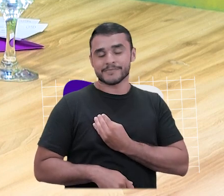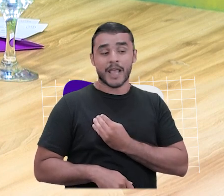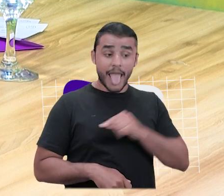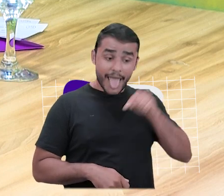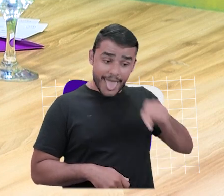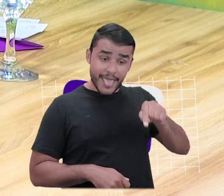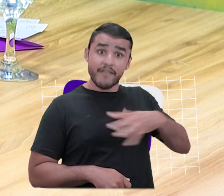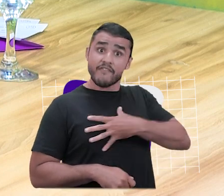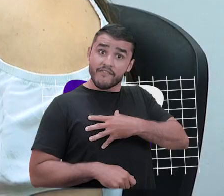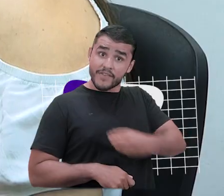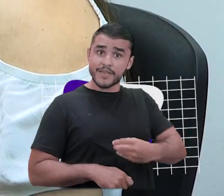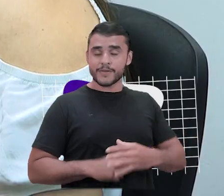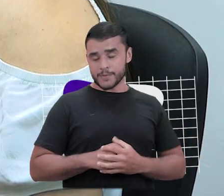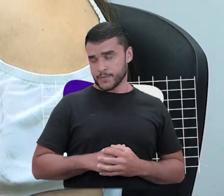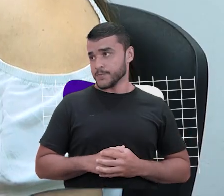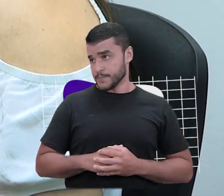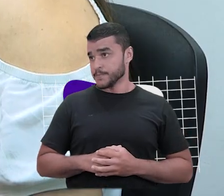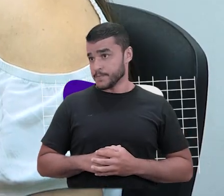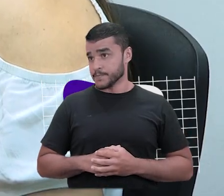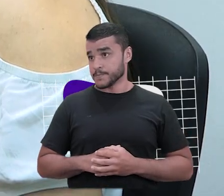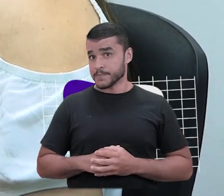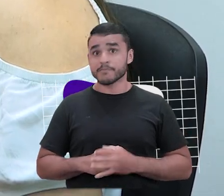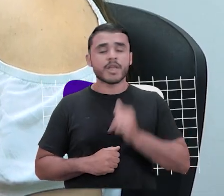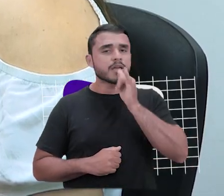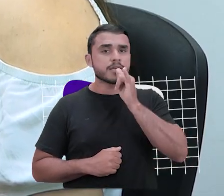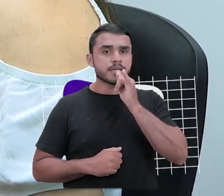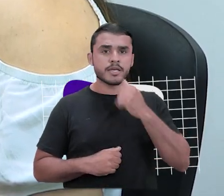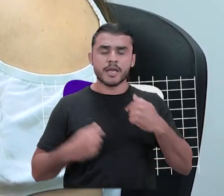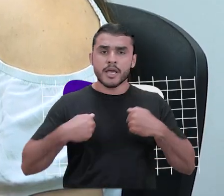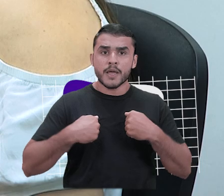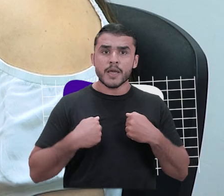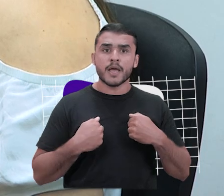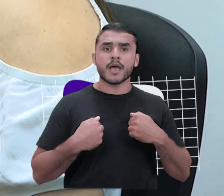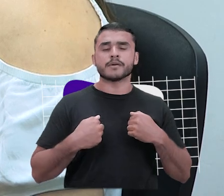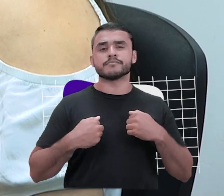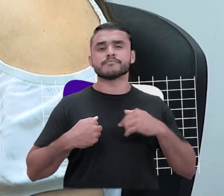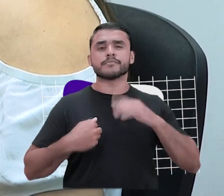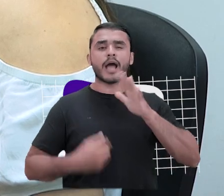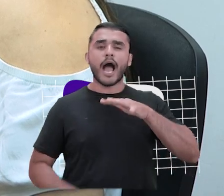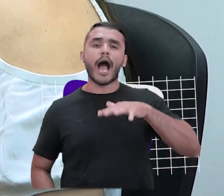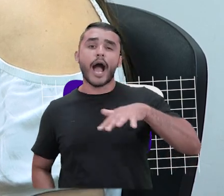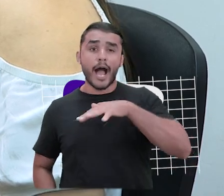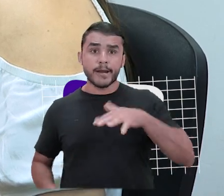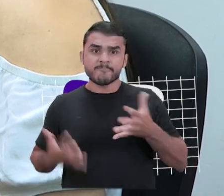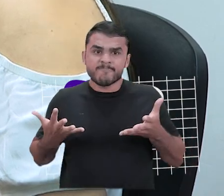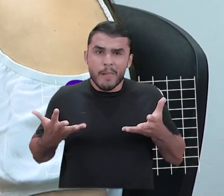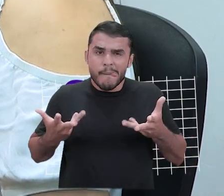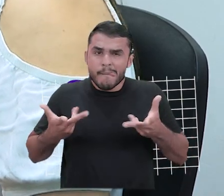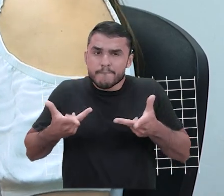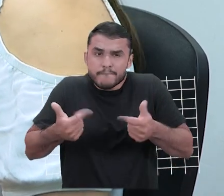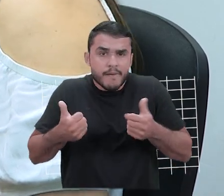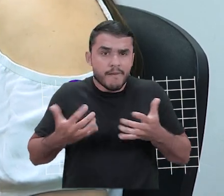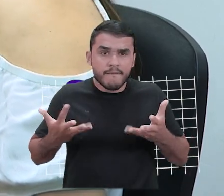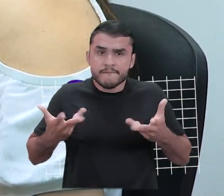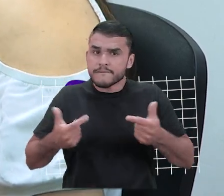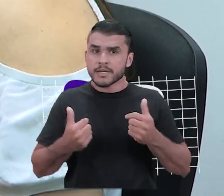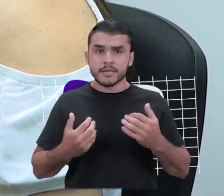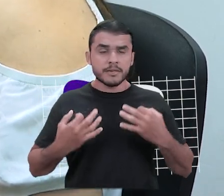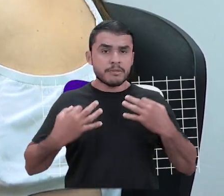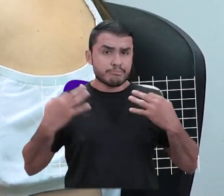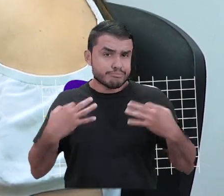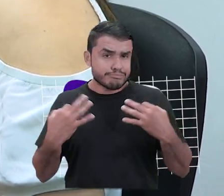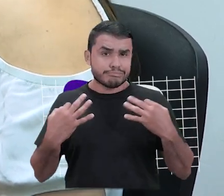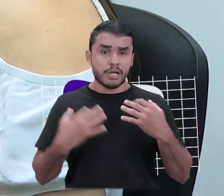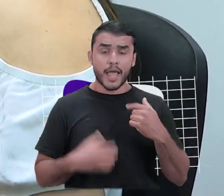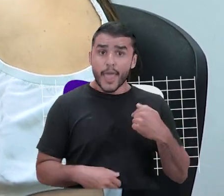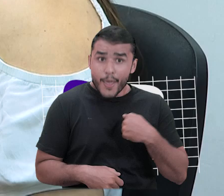Que eu ter altas habilidades em alguns aspectos, que eu não entendia quando eu era criança,